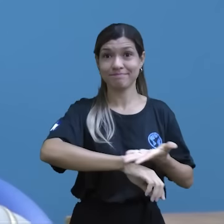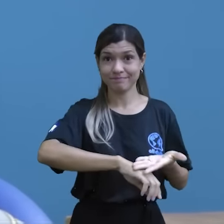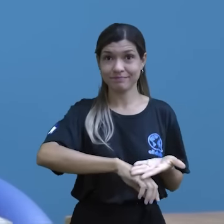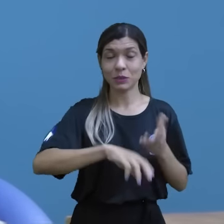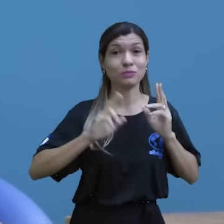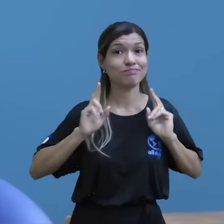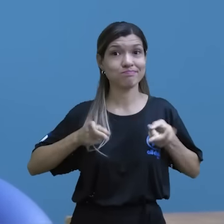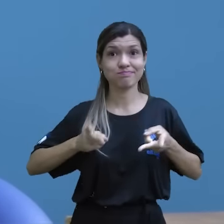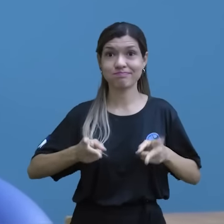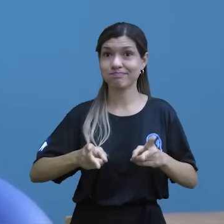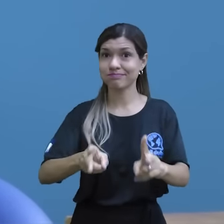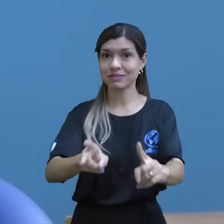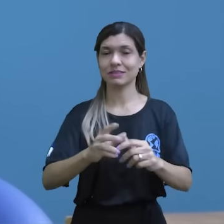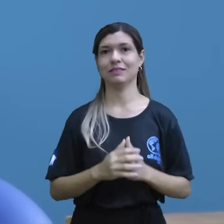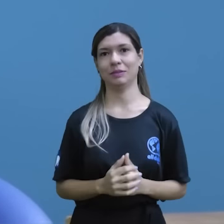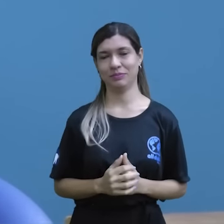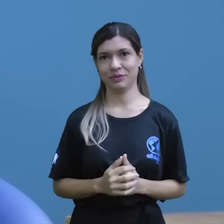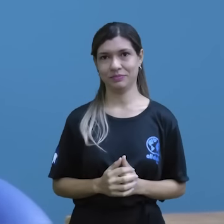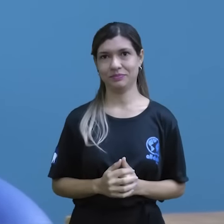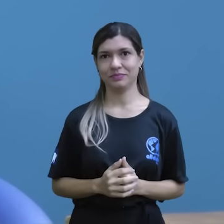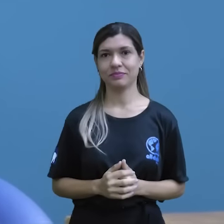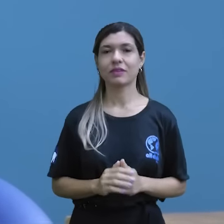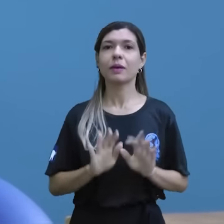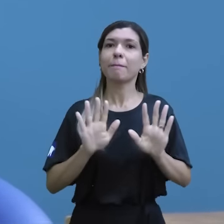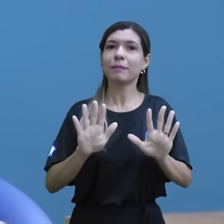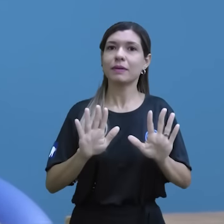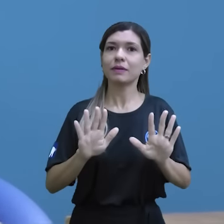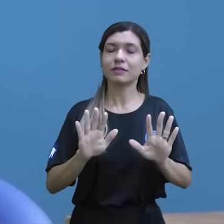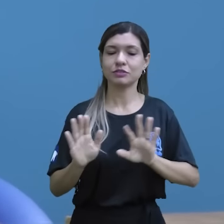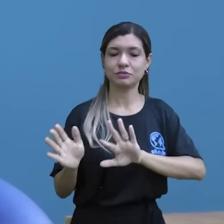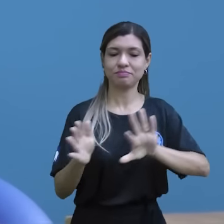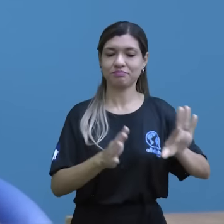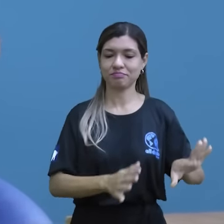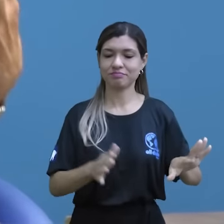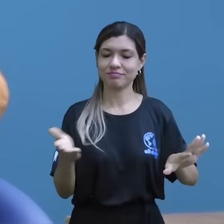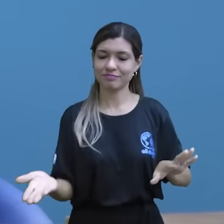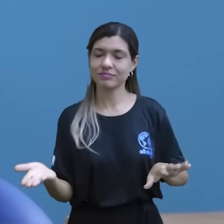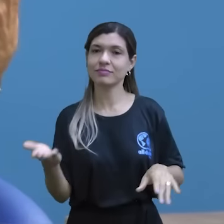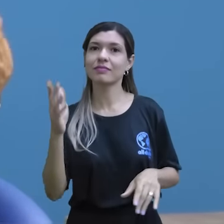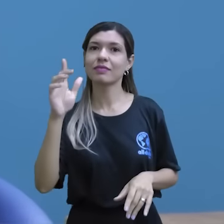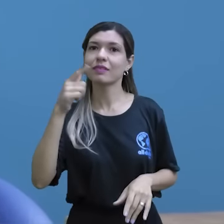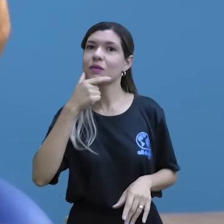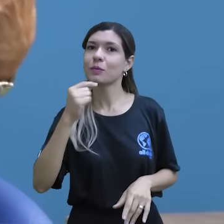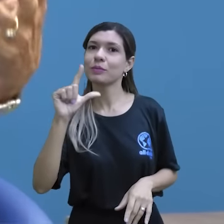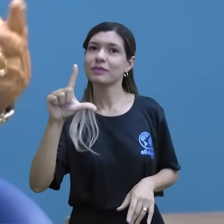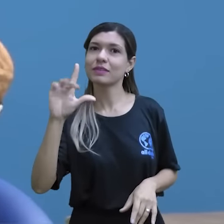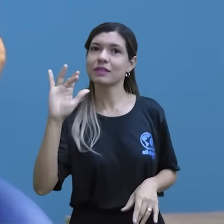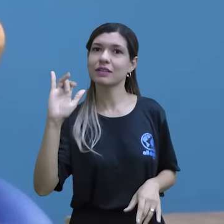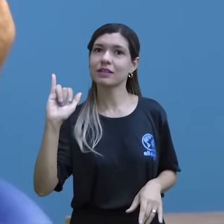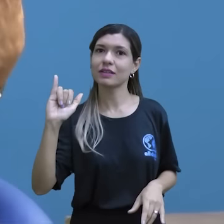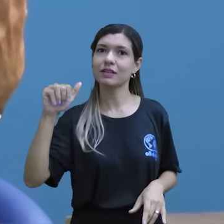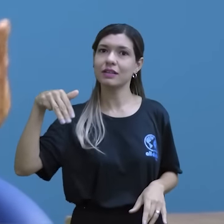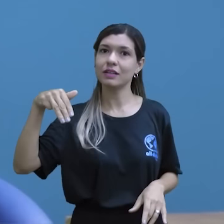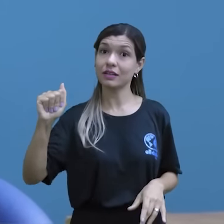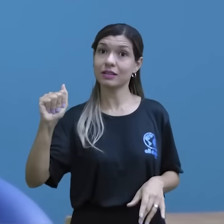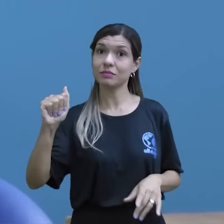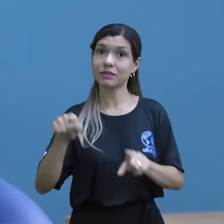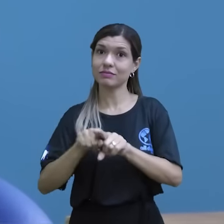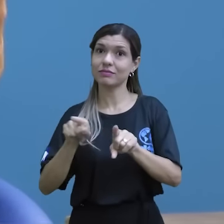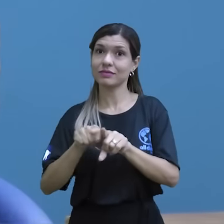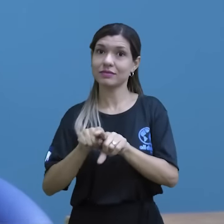e mexiam muito de uma maneira muito diferente com a classe, né? esse curso foi mudando, foram entrando Guerreiro